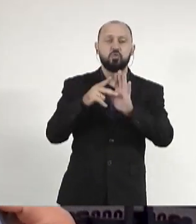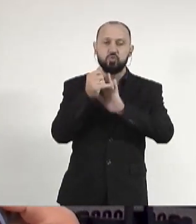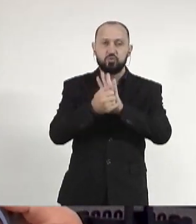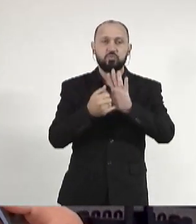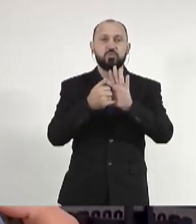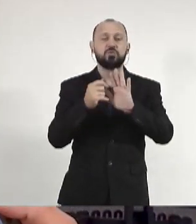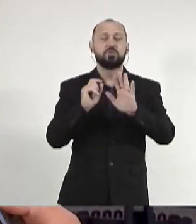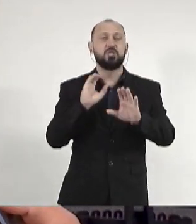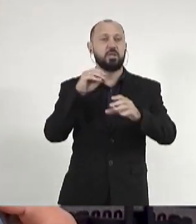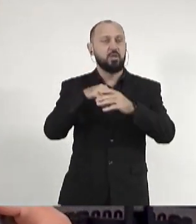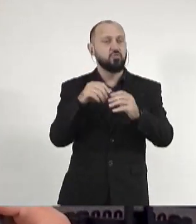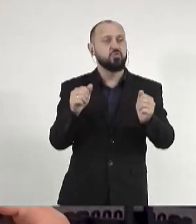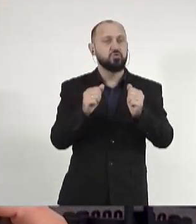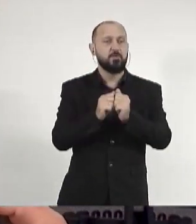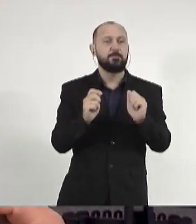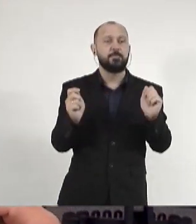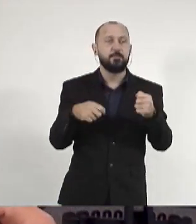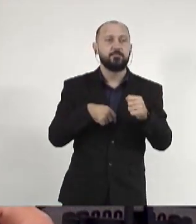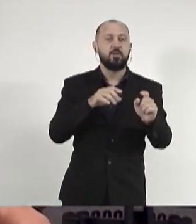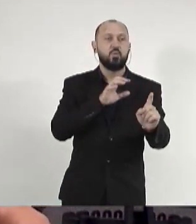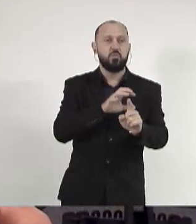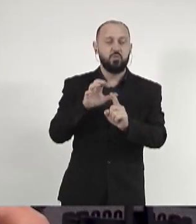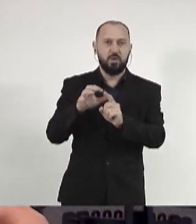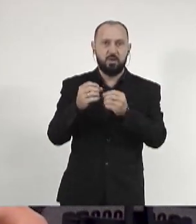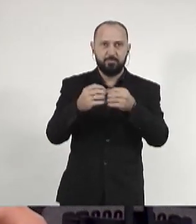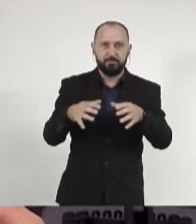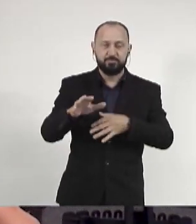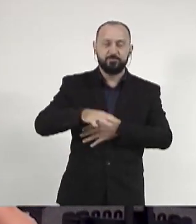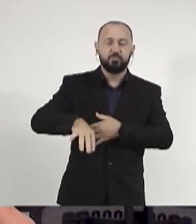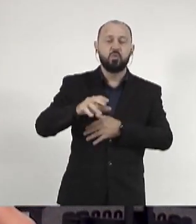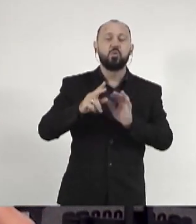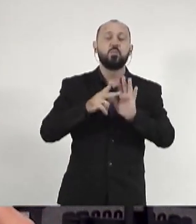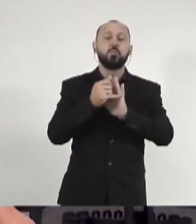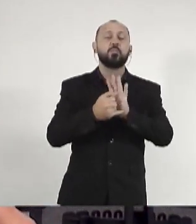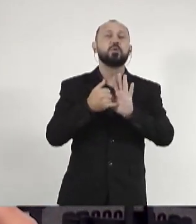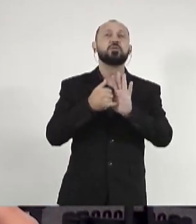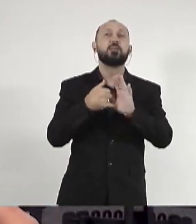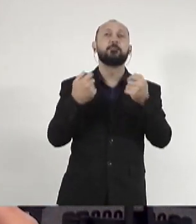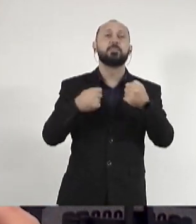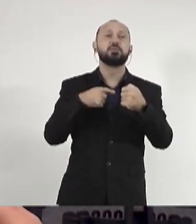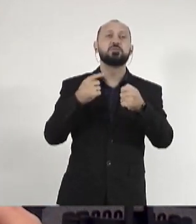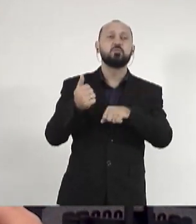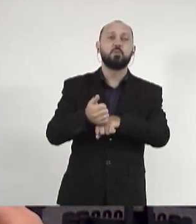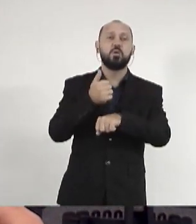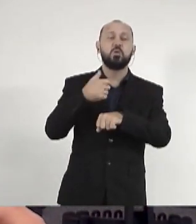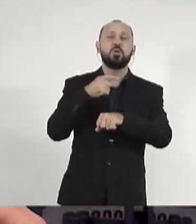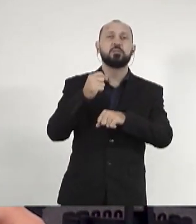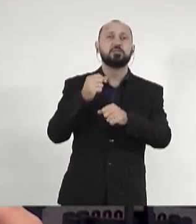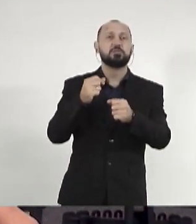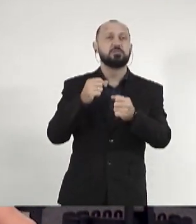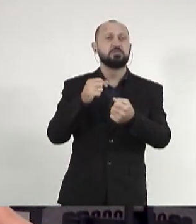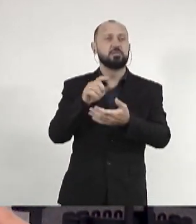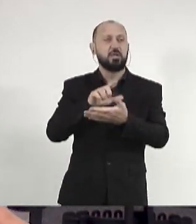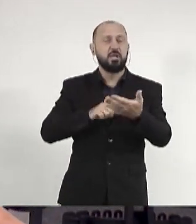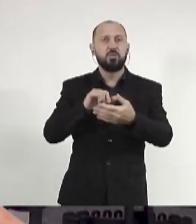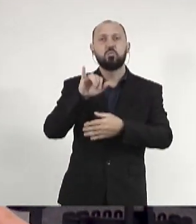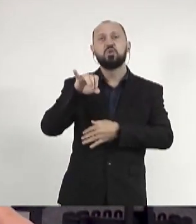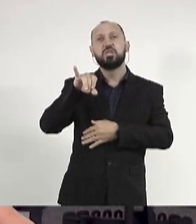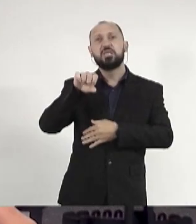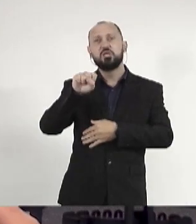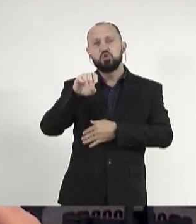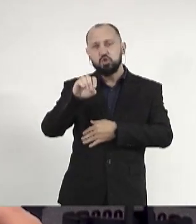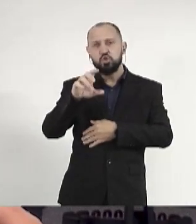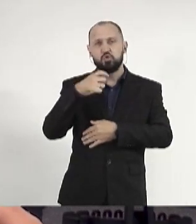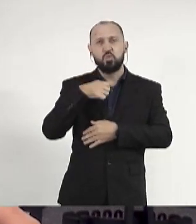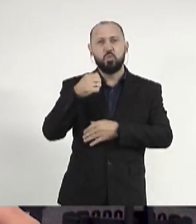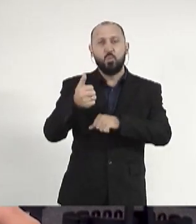projetos que envolvam a possibilidade de impacto ambiental, o projeto exige uma qualidade melhor desses laudos, um ISO, um acompanhamento